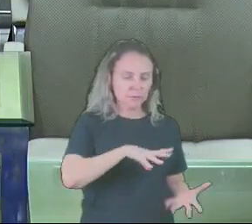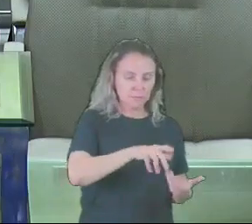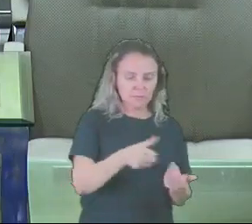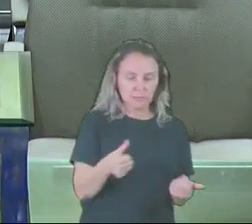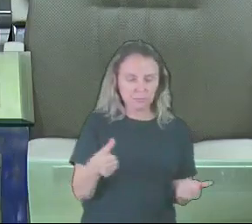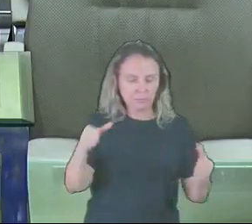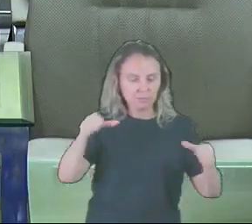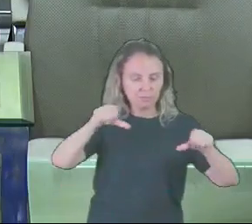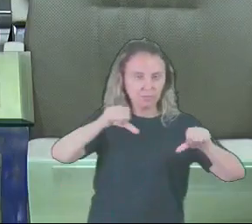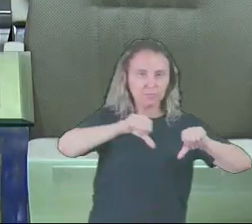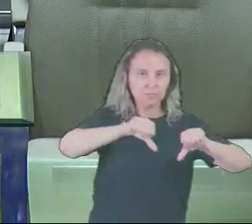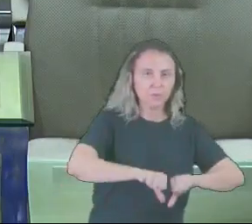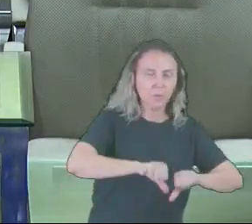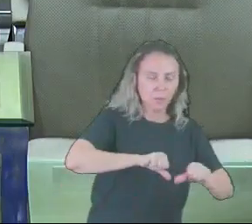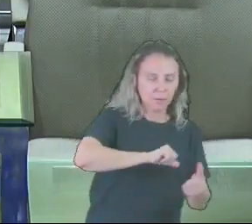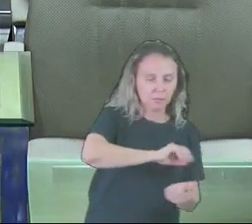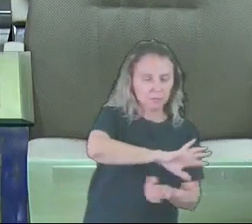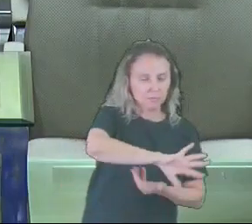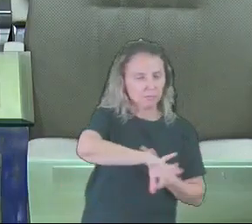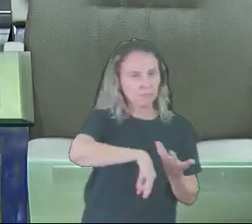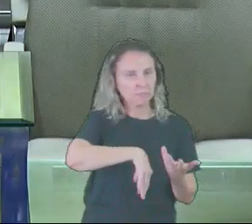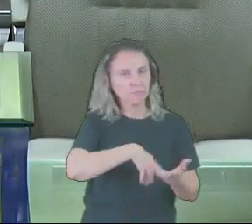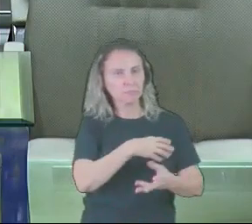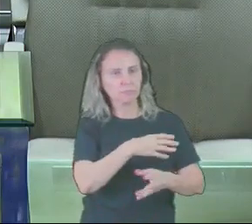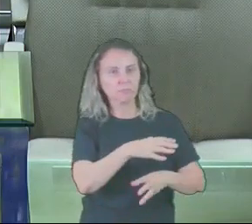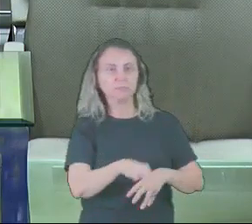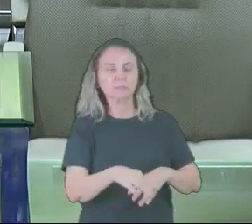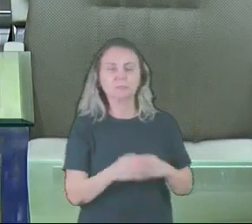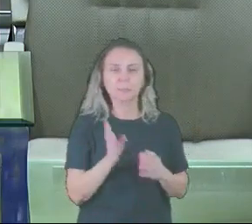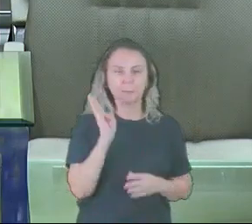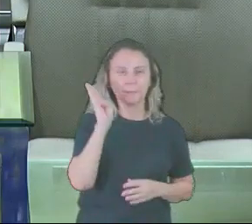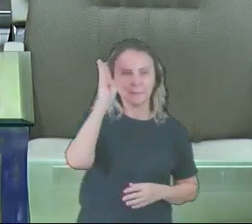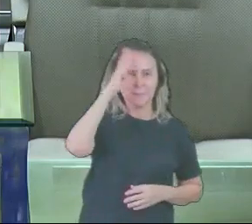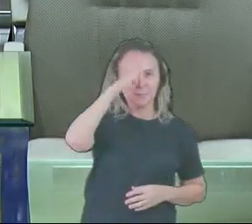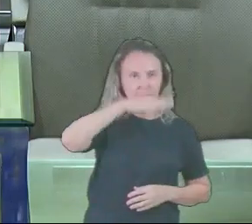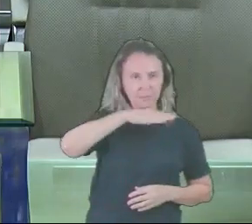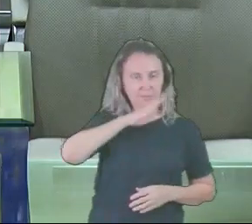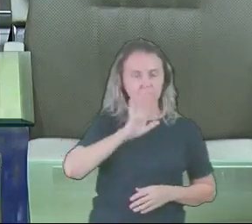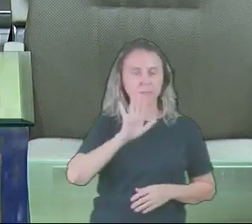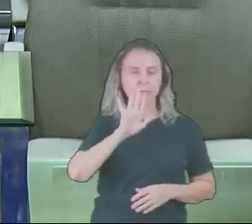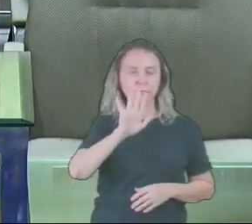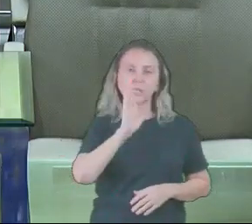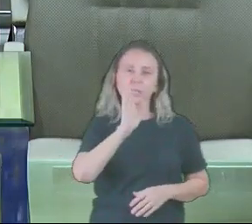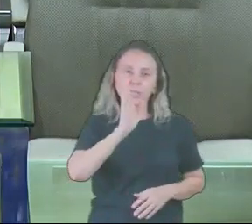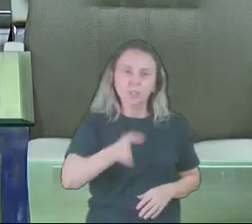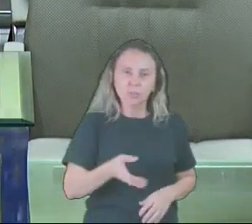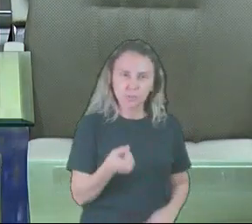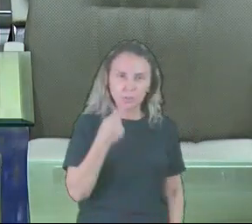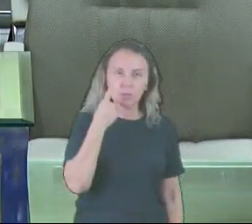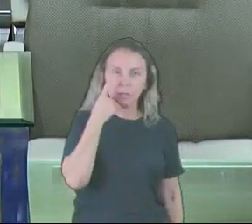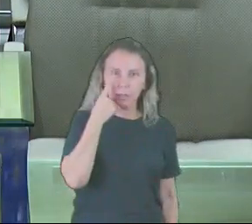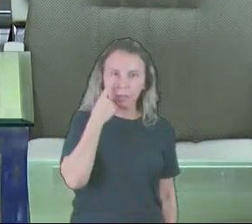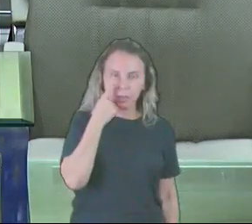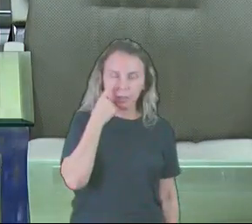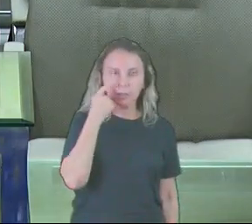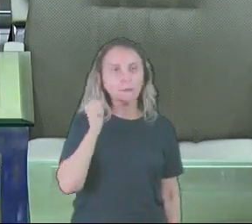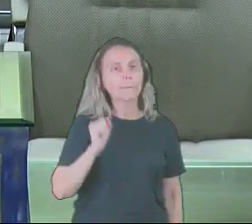mundo corrompido e corrupto irmãos e já ouviram o quê e nos grupos